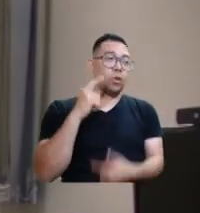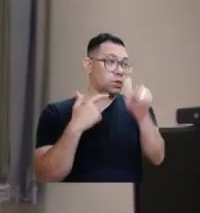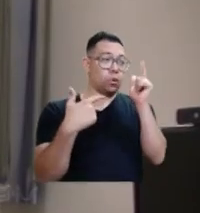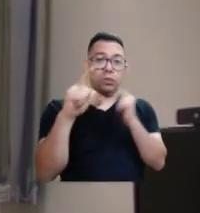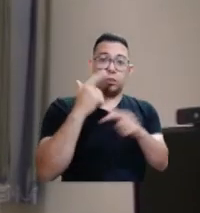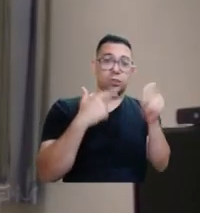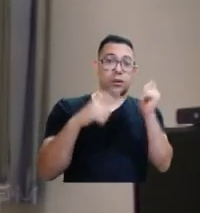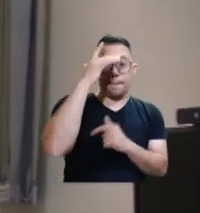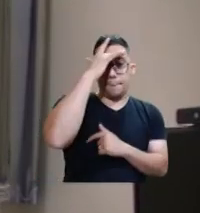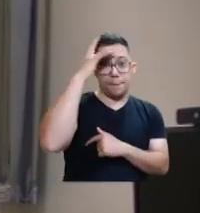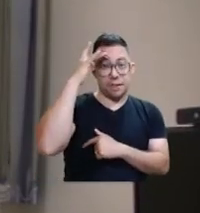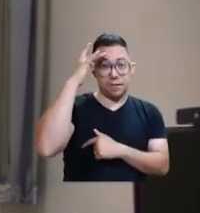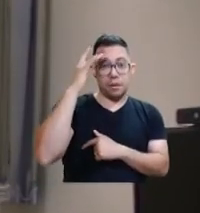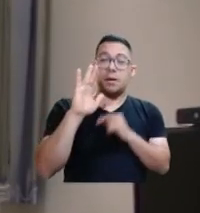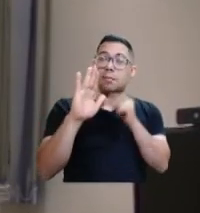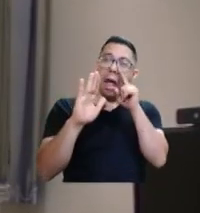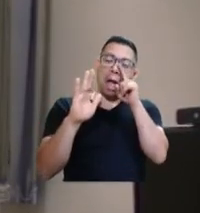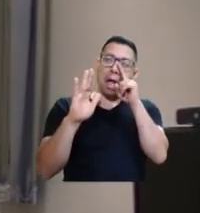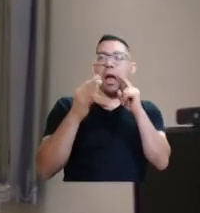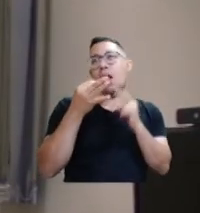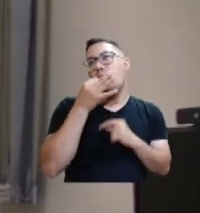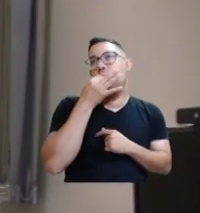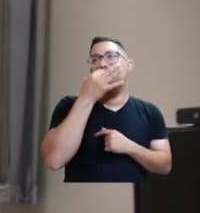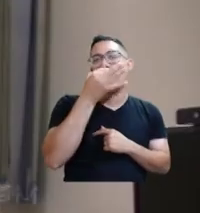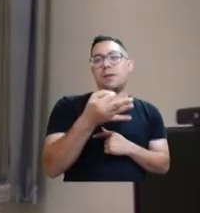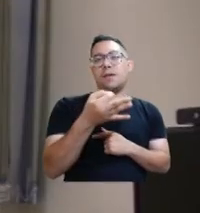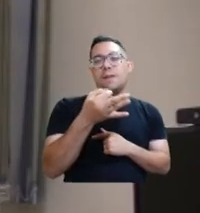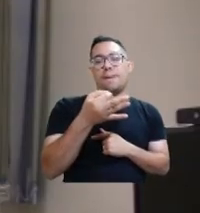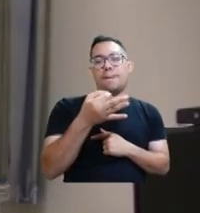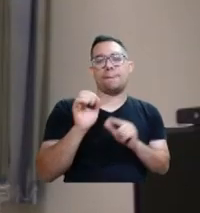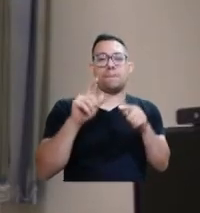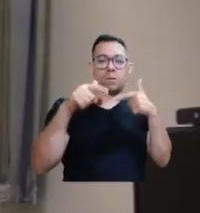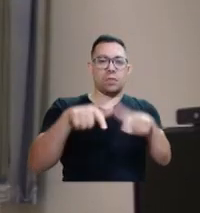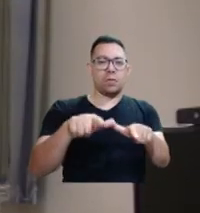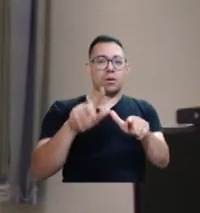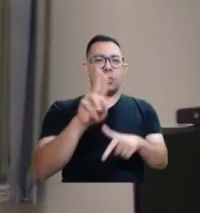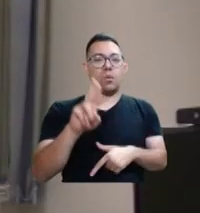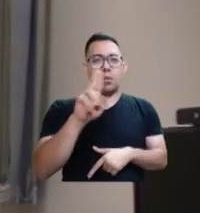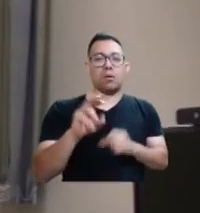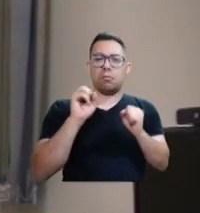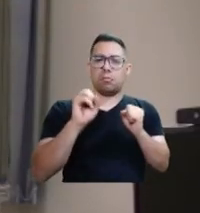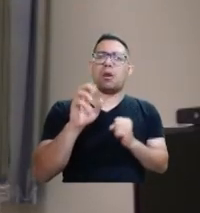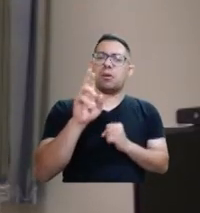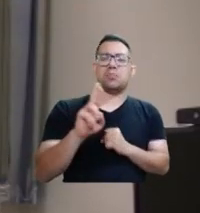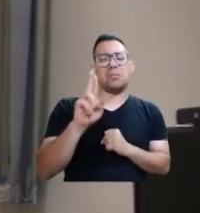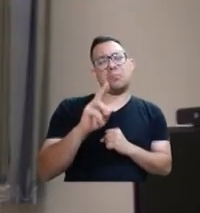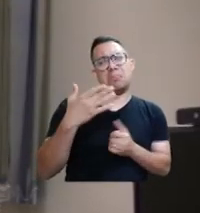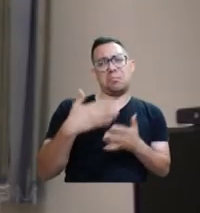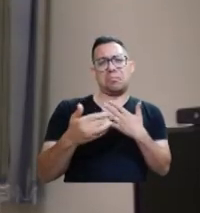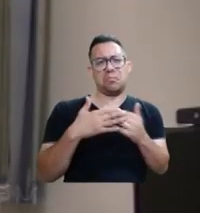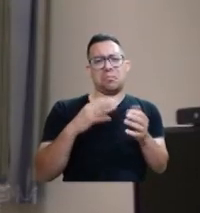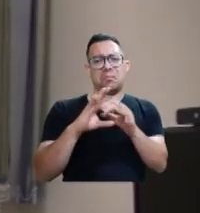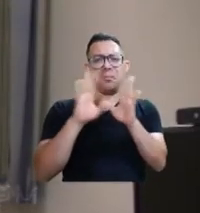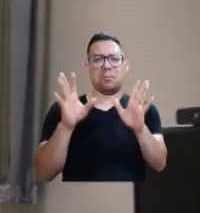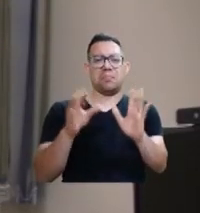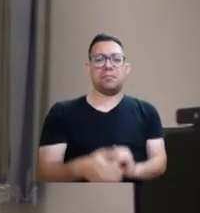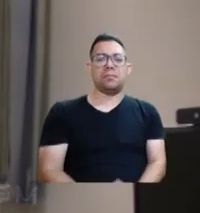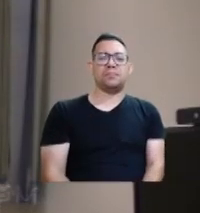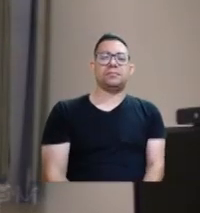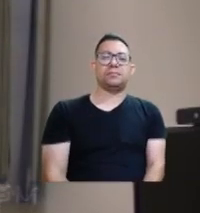minha. Eu não posso falar pelos profissionais e pelos pesquisadores que estão aí fora. Se eles preferirem esse tipo de